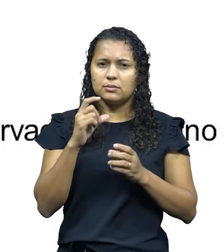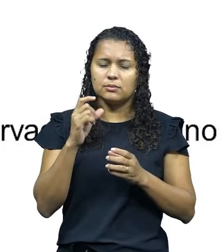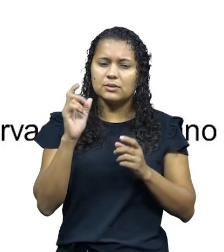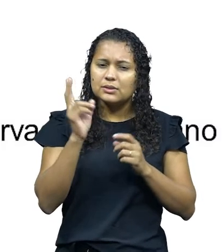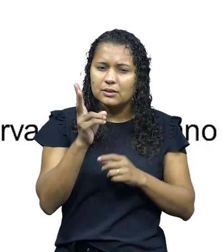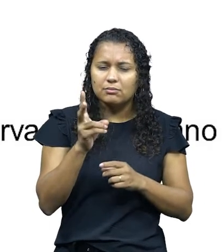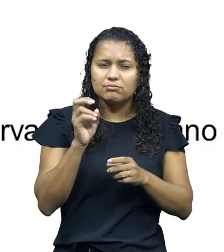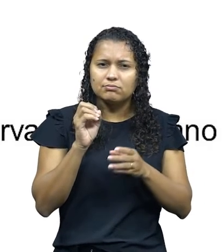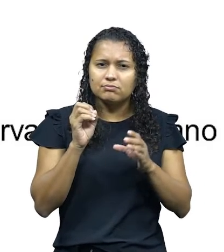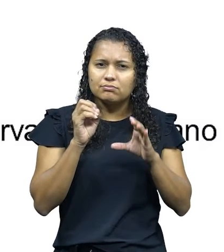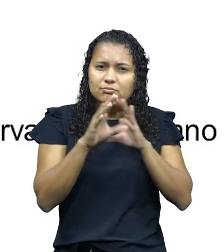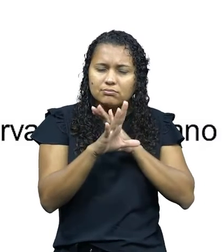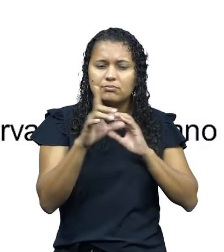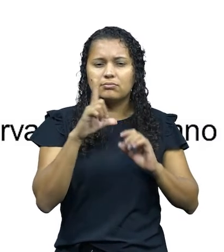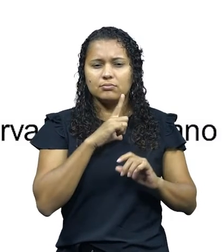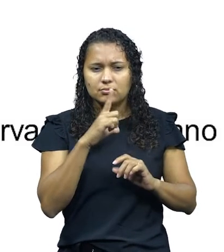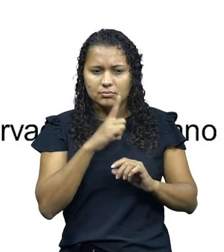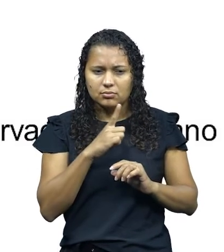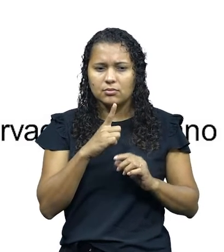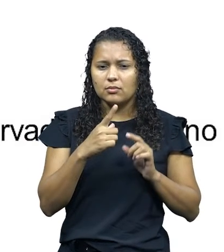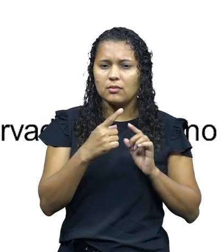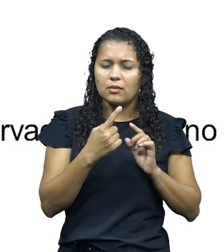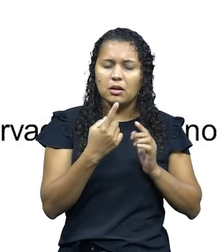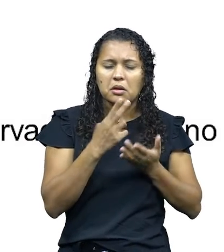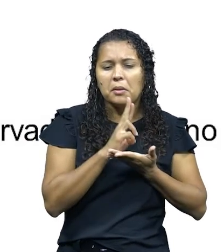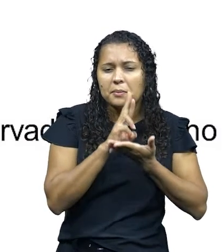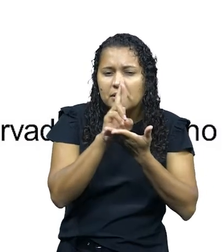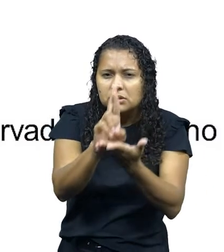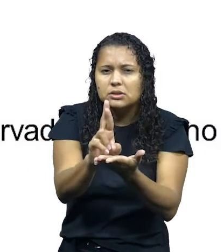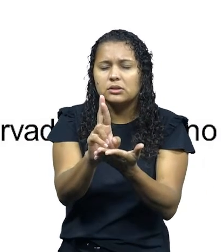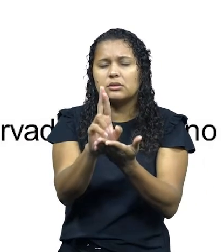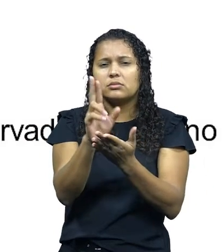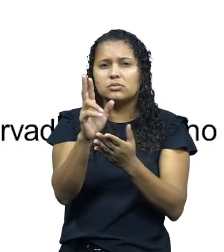deve aparecer no desenho técnico, representando,